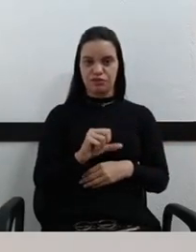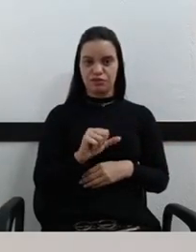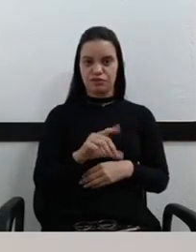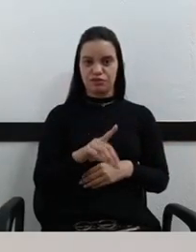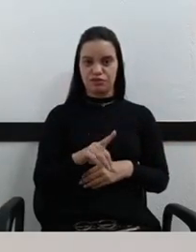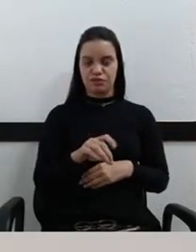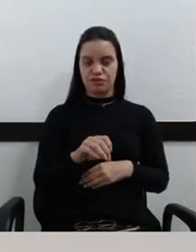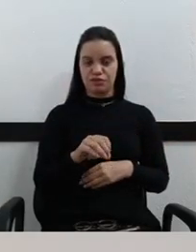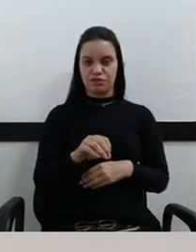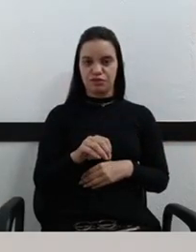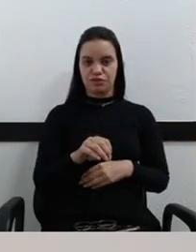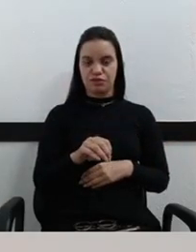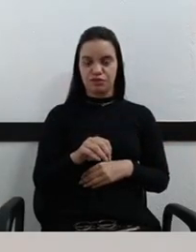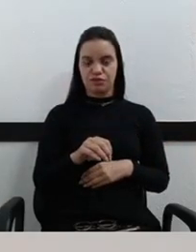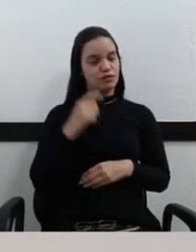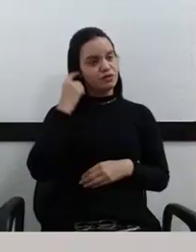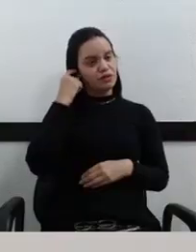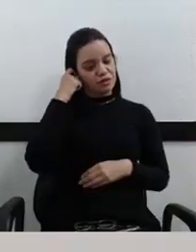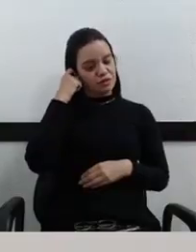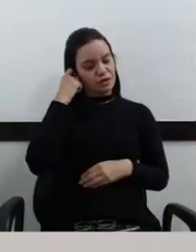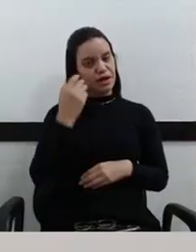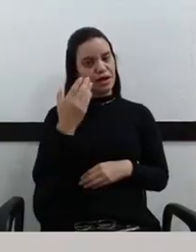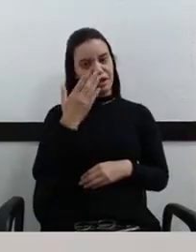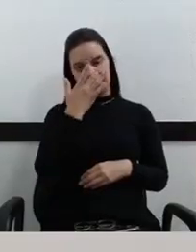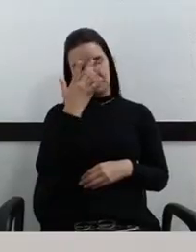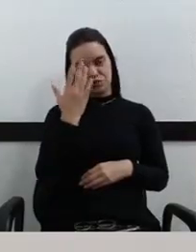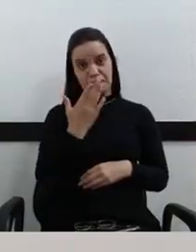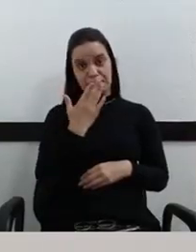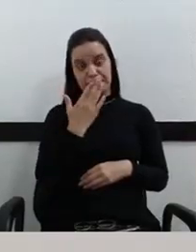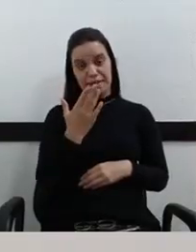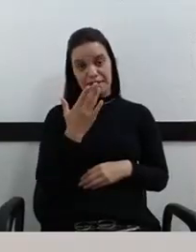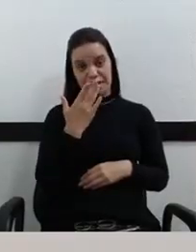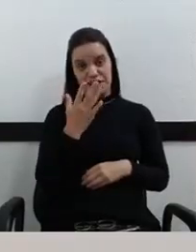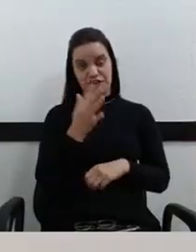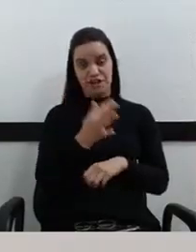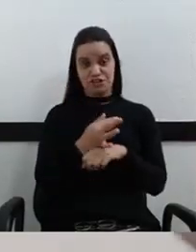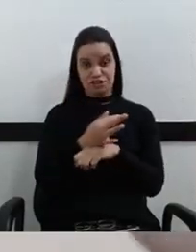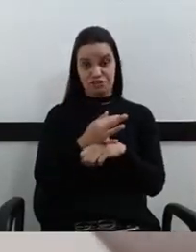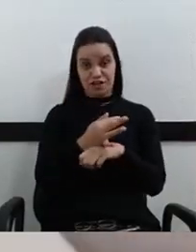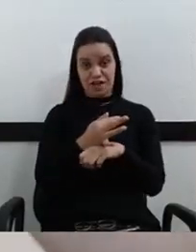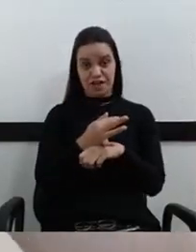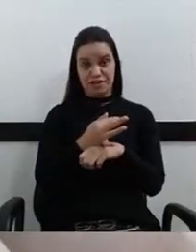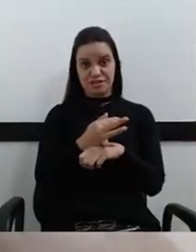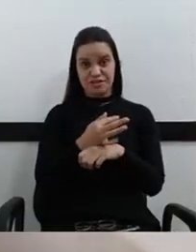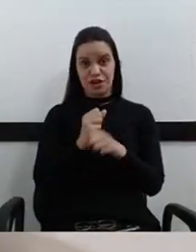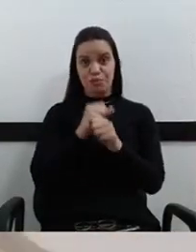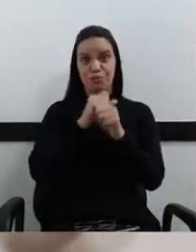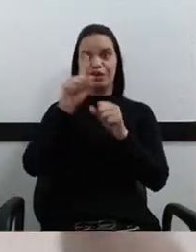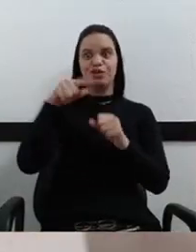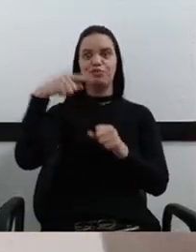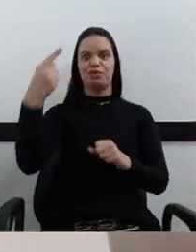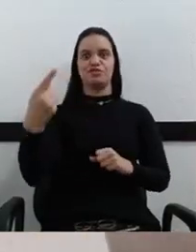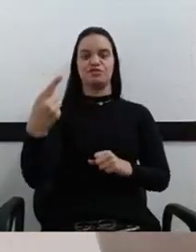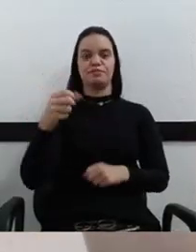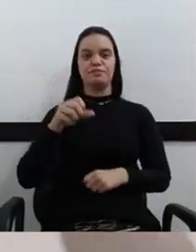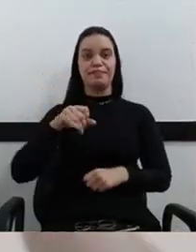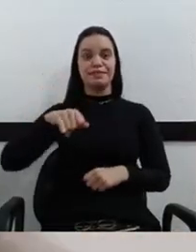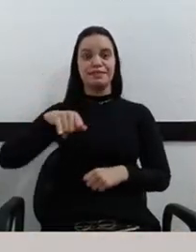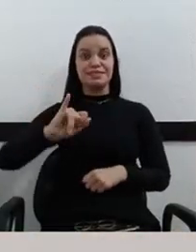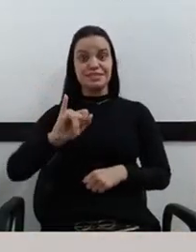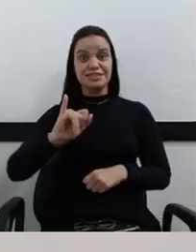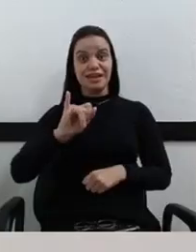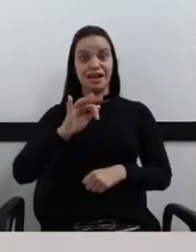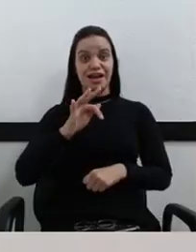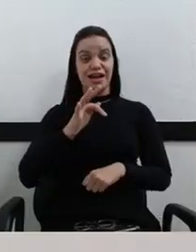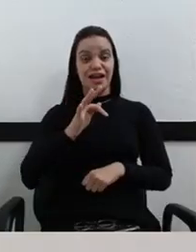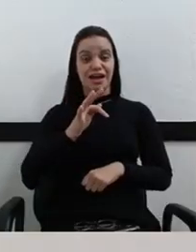bem complexo de explicar, né? Porque a pessoa pede as férias hoje para gozar, tipo, em julho do ano que vem. Se estas férias forem